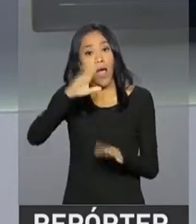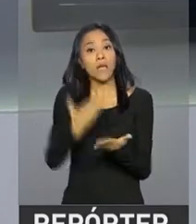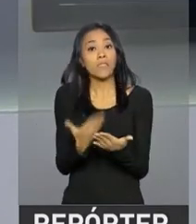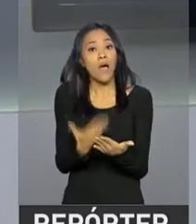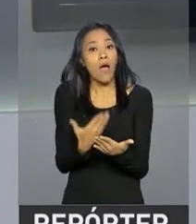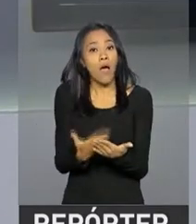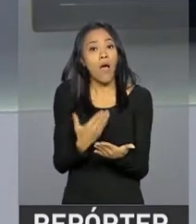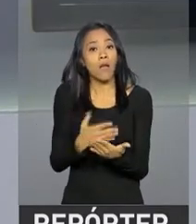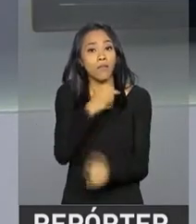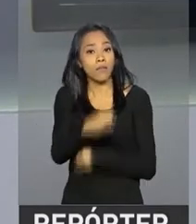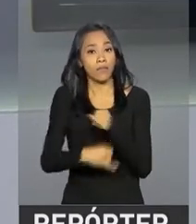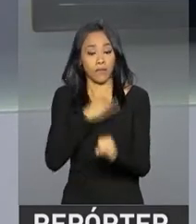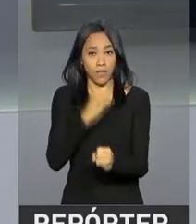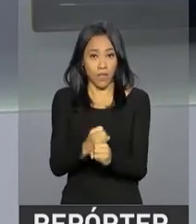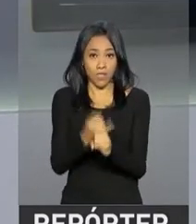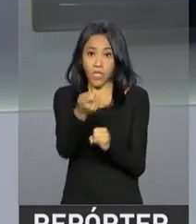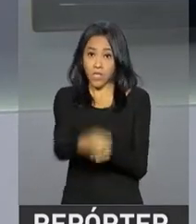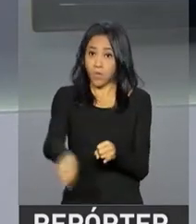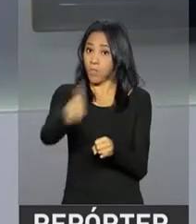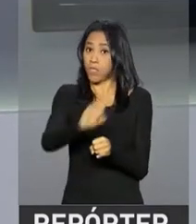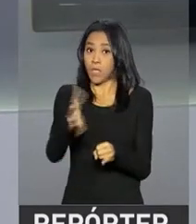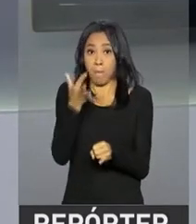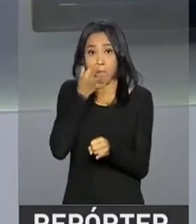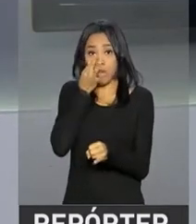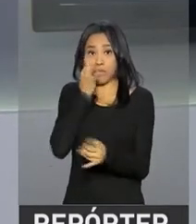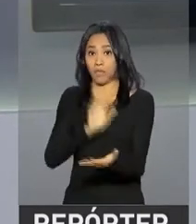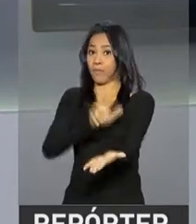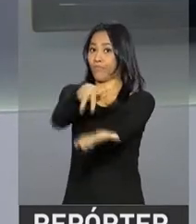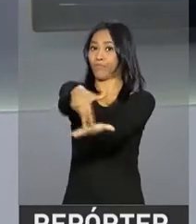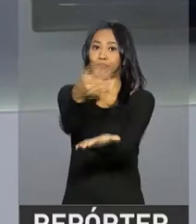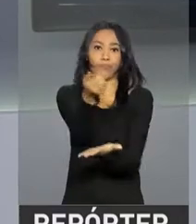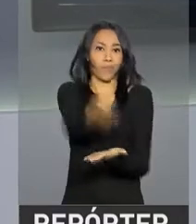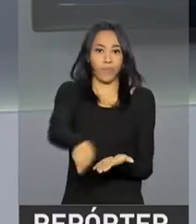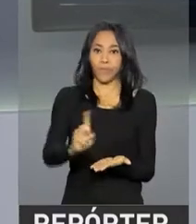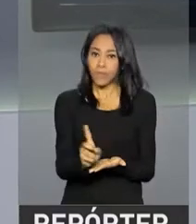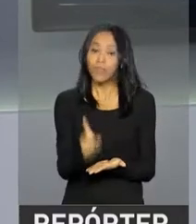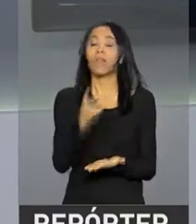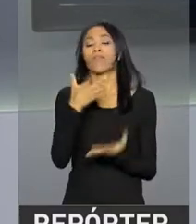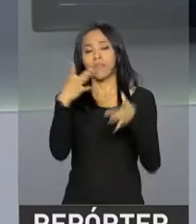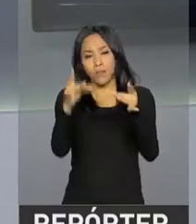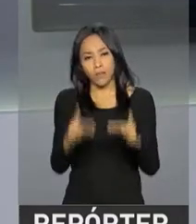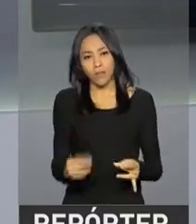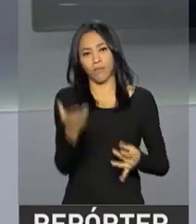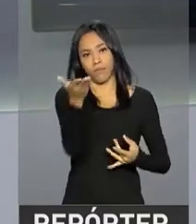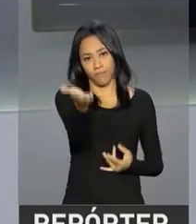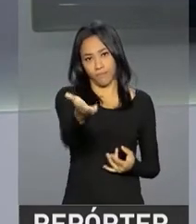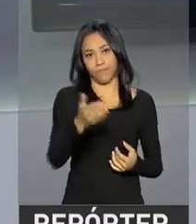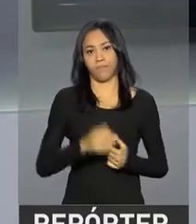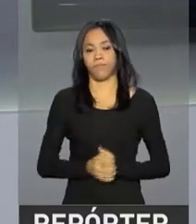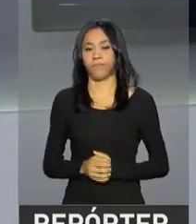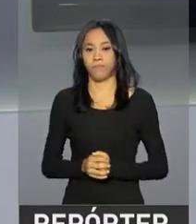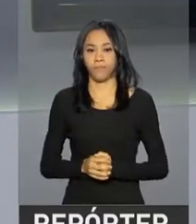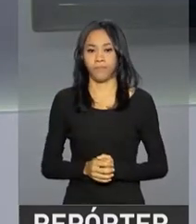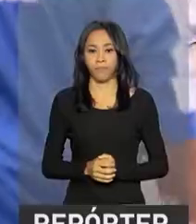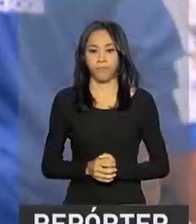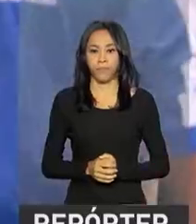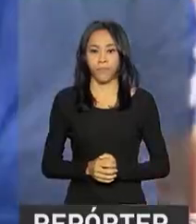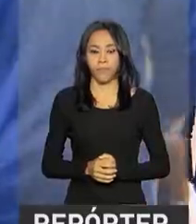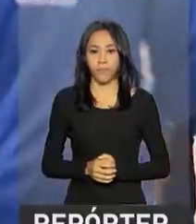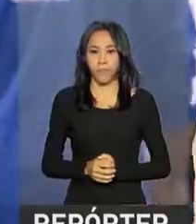feitas pela internet sem a necessidade do aluno sair de casa quem tem os detalhes é o repórter pablo mundim